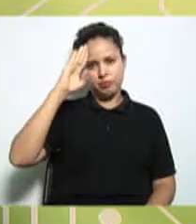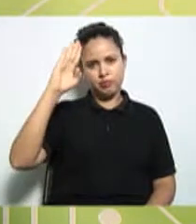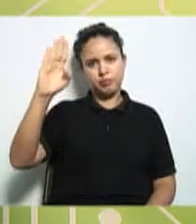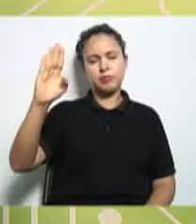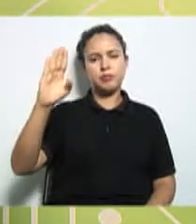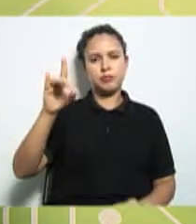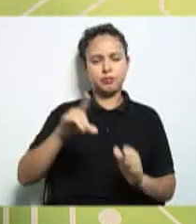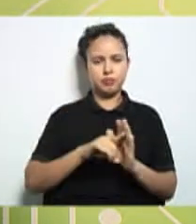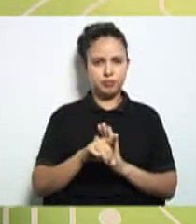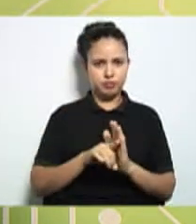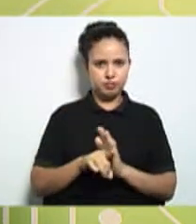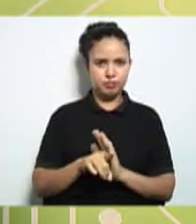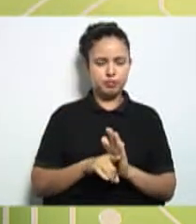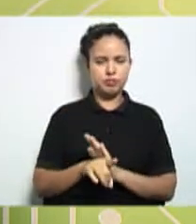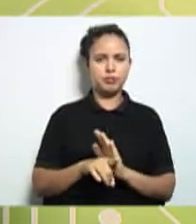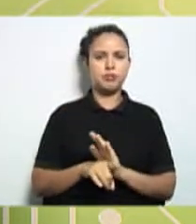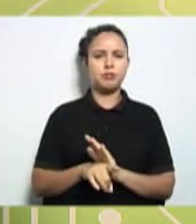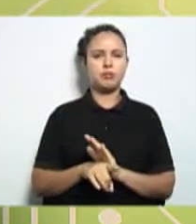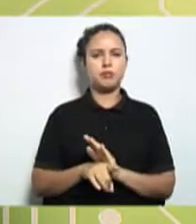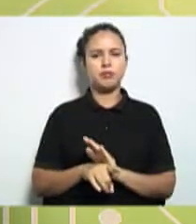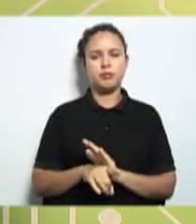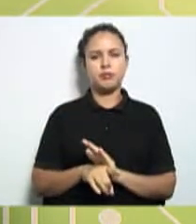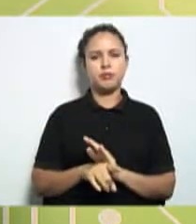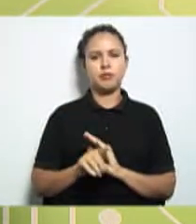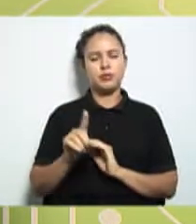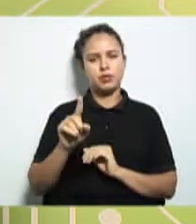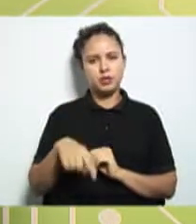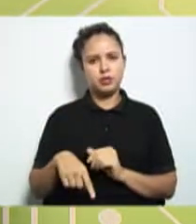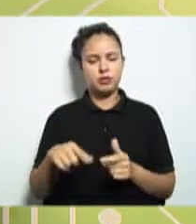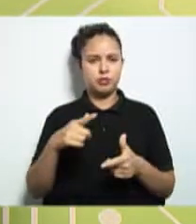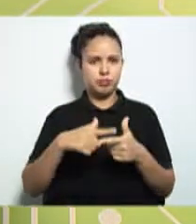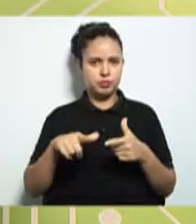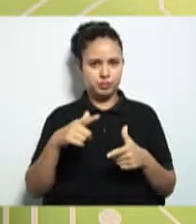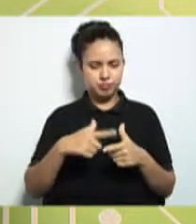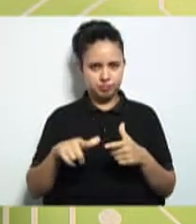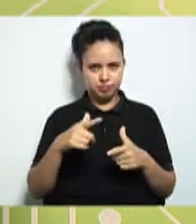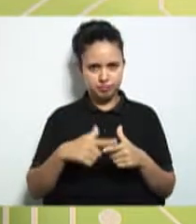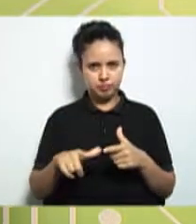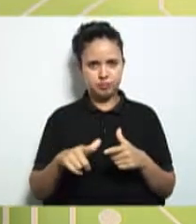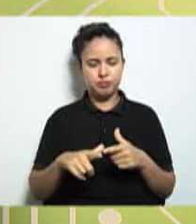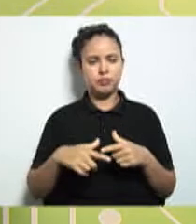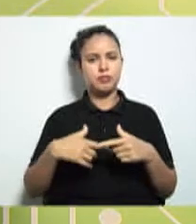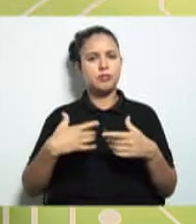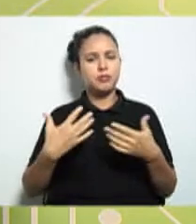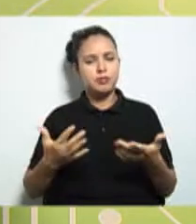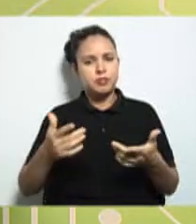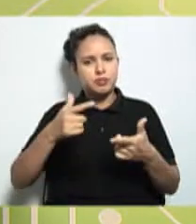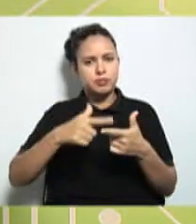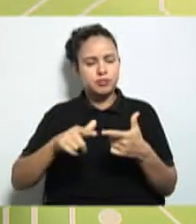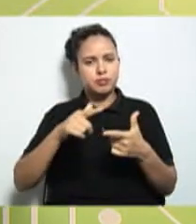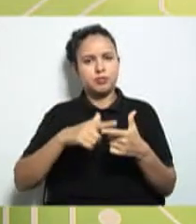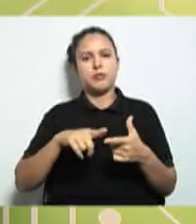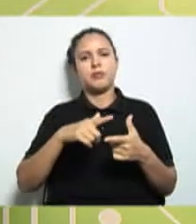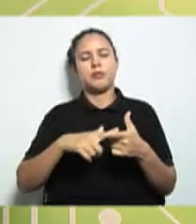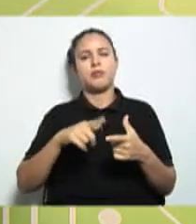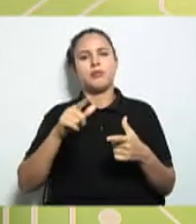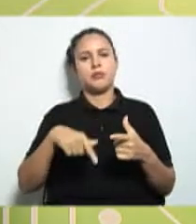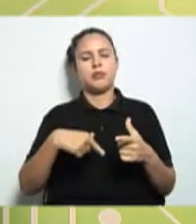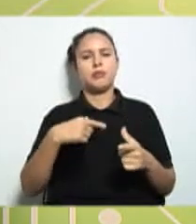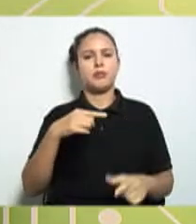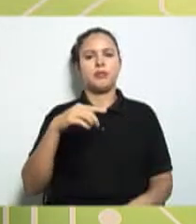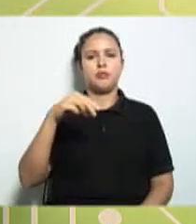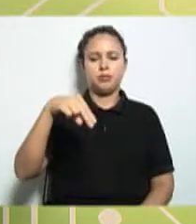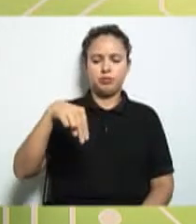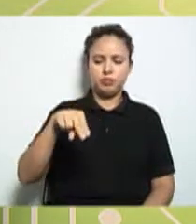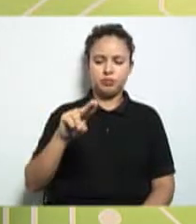uma pesquisa científica, que é justamente o problema, né? Então, o problema, ele é o núcleo, é